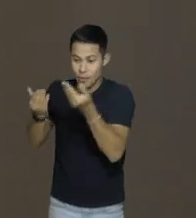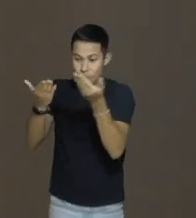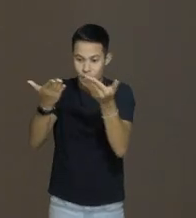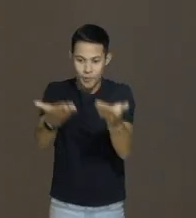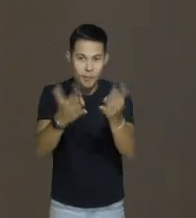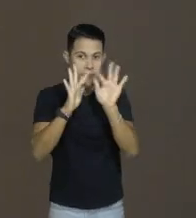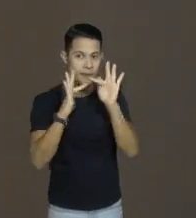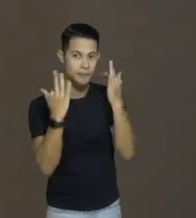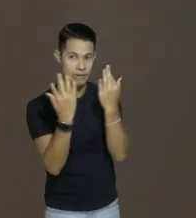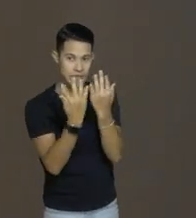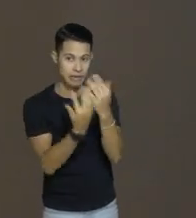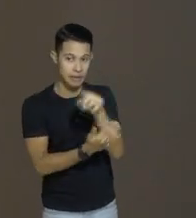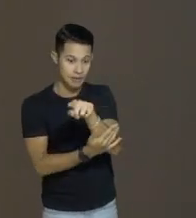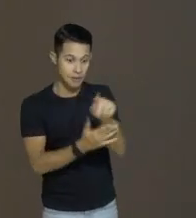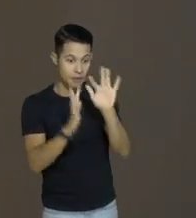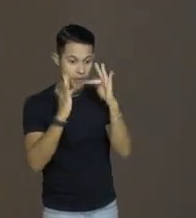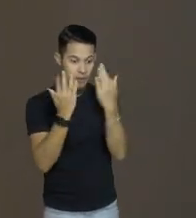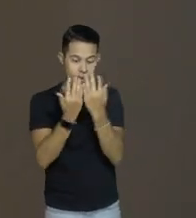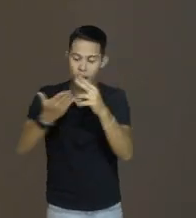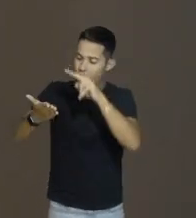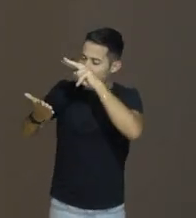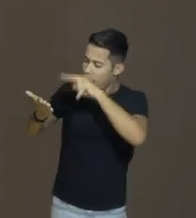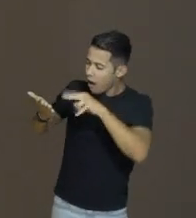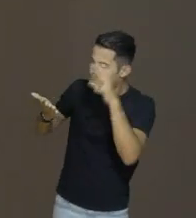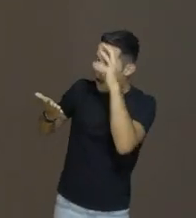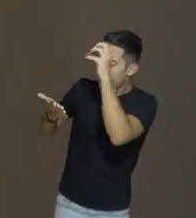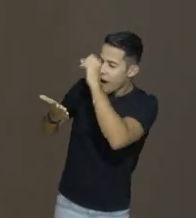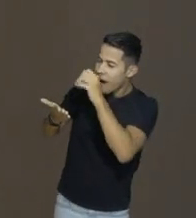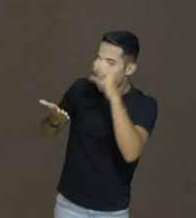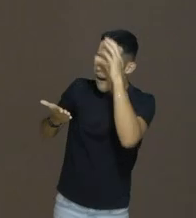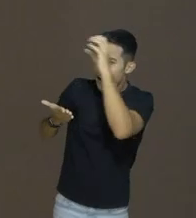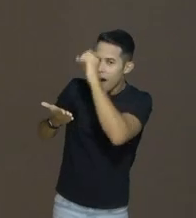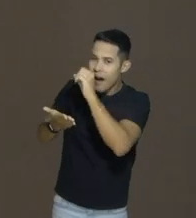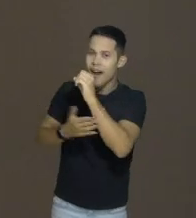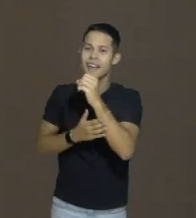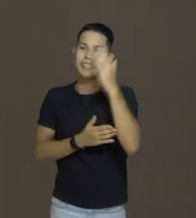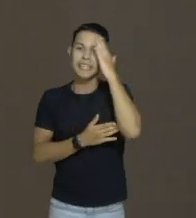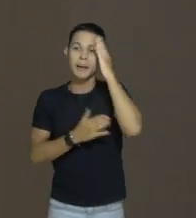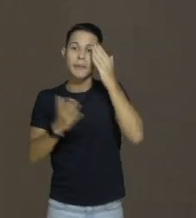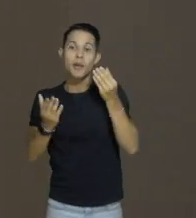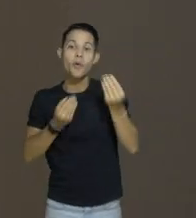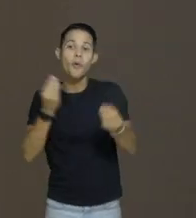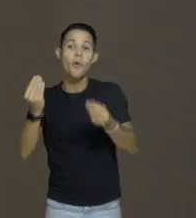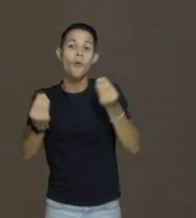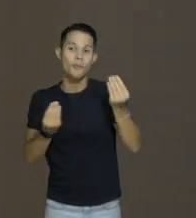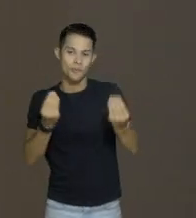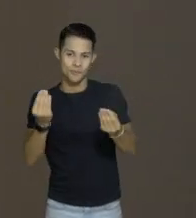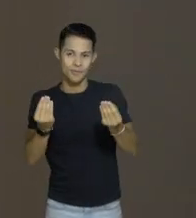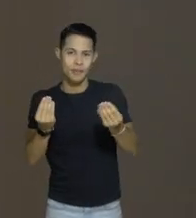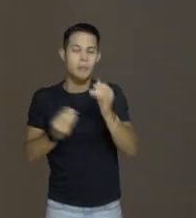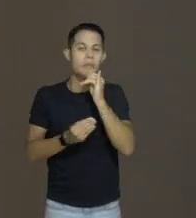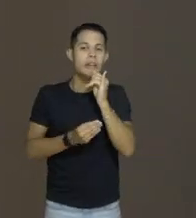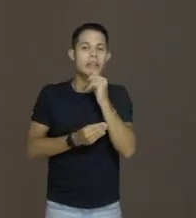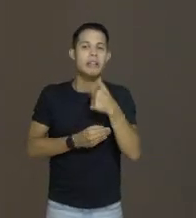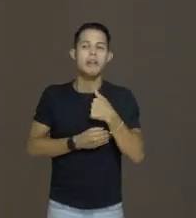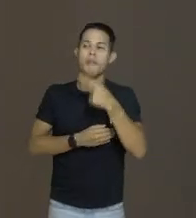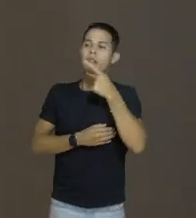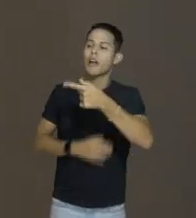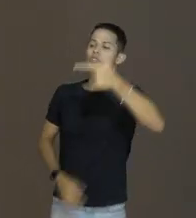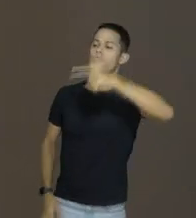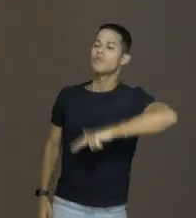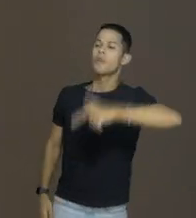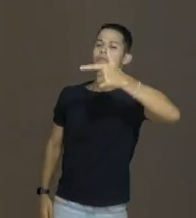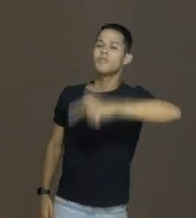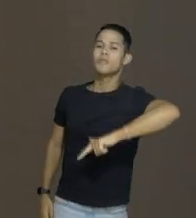está tendo, por que eles vão mudar o comportamento, vamos dizer. É uma criança que você não tem que falar 10 vezes, você tem que falar uma vez e